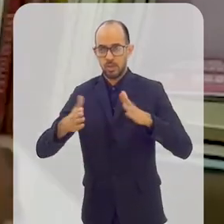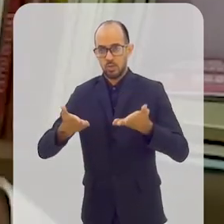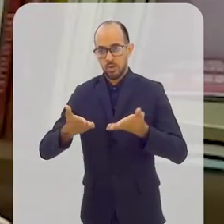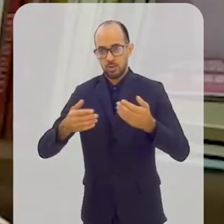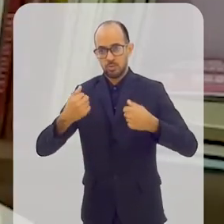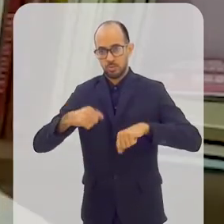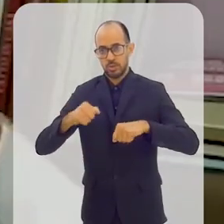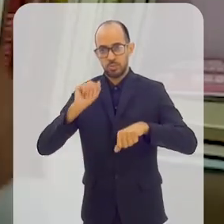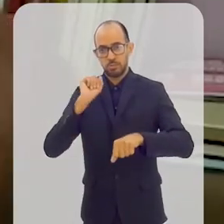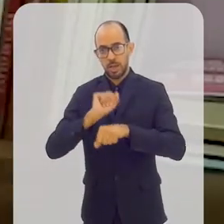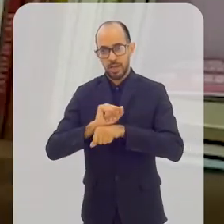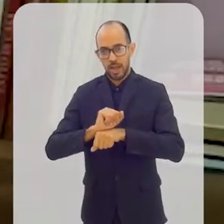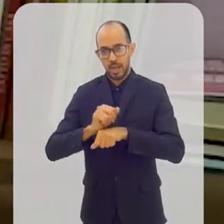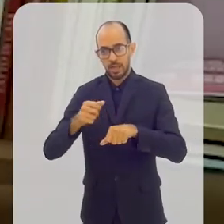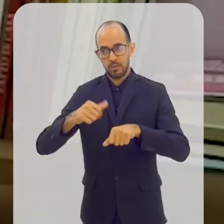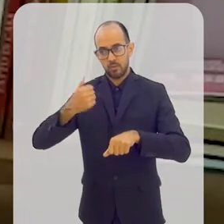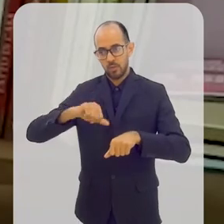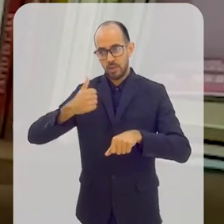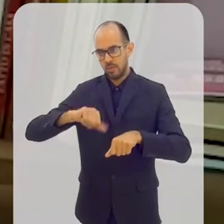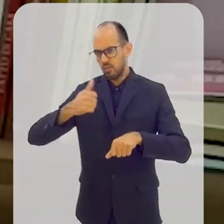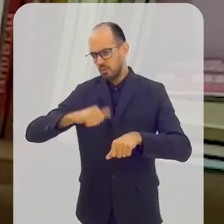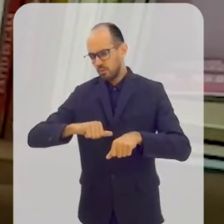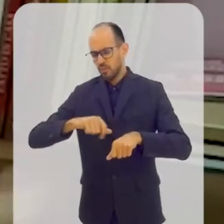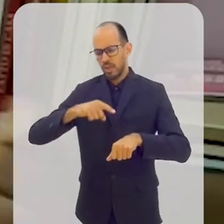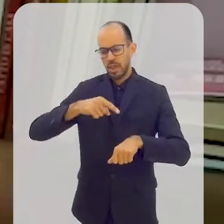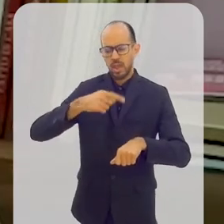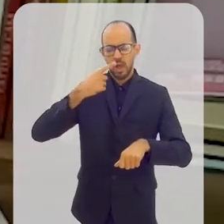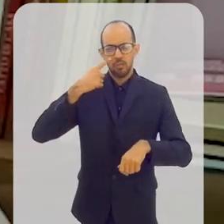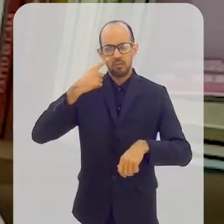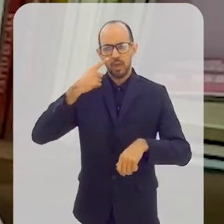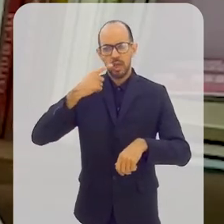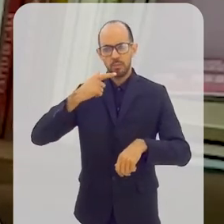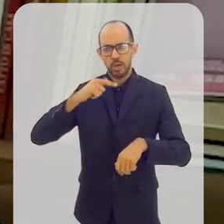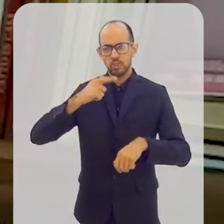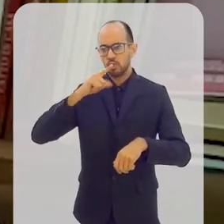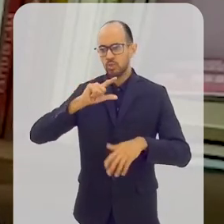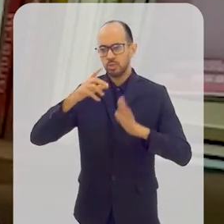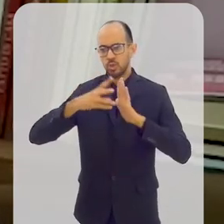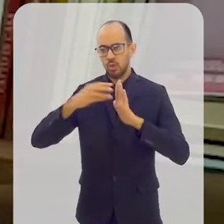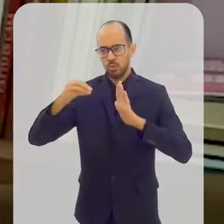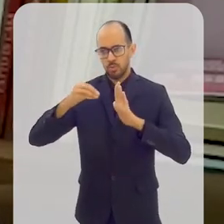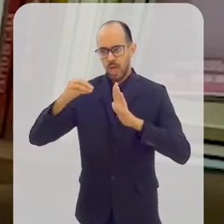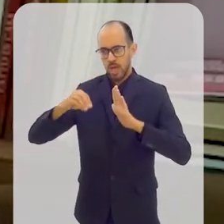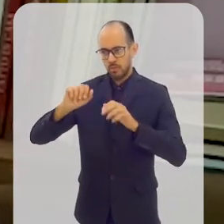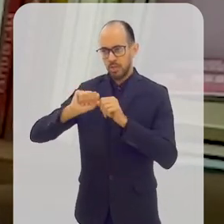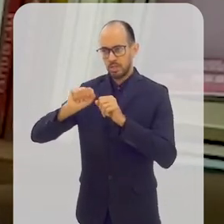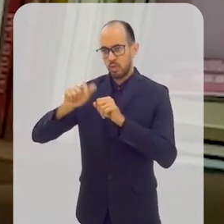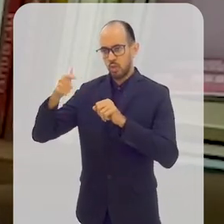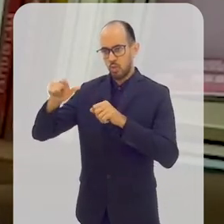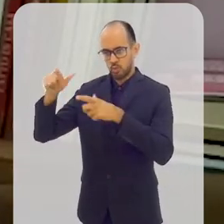precisa parar e analisar todo esse processo para poder replicar ele por tudo que é lugar.